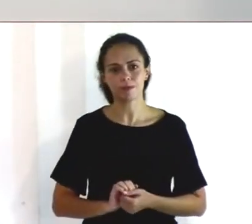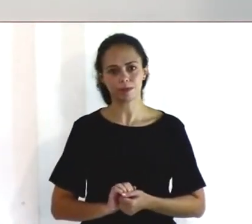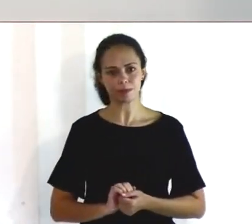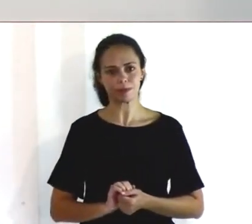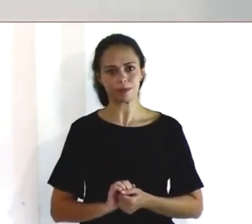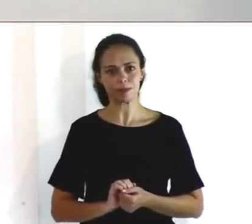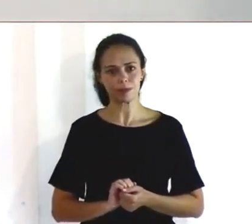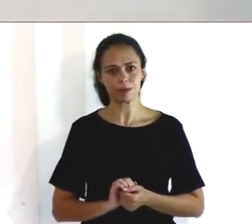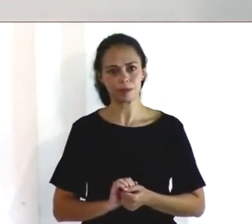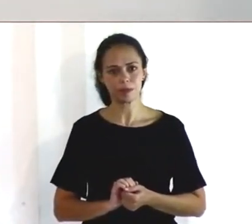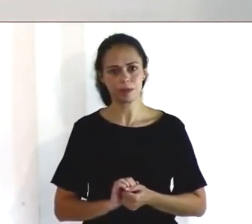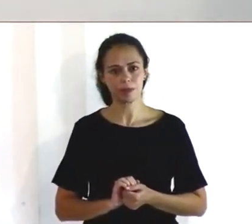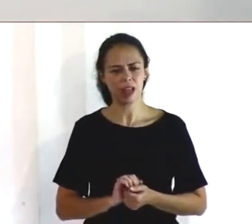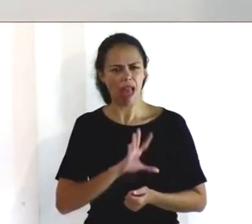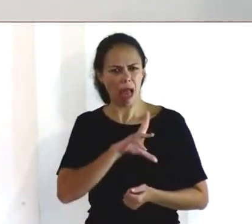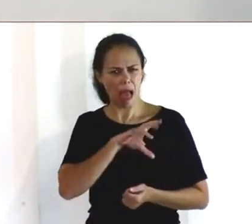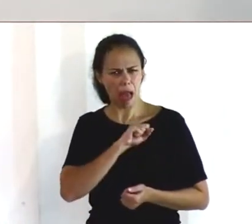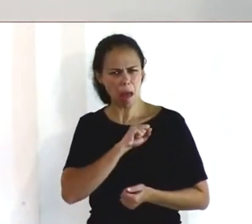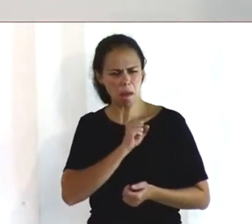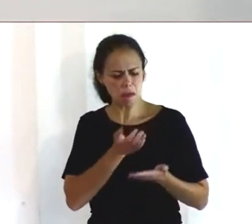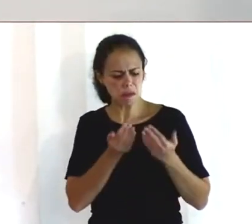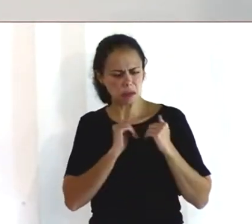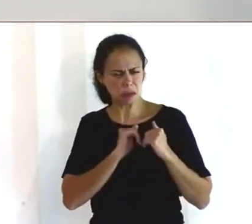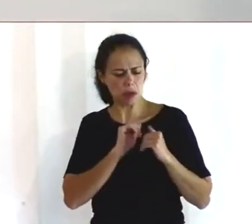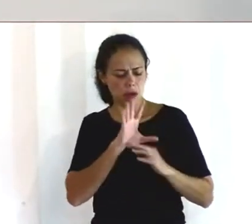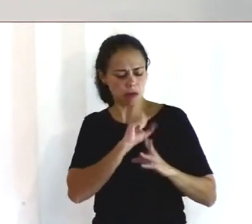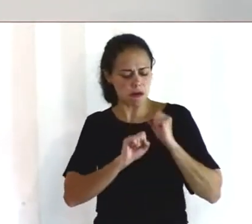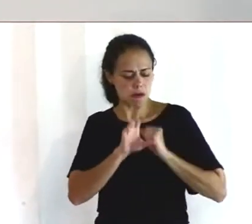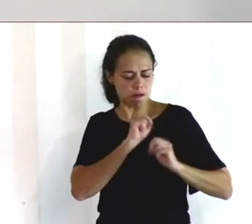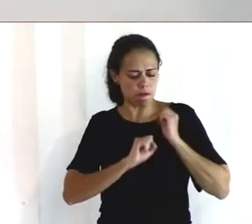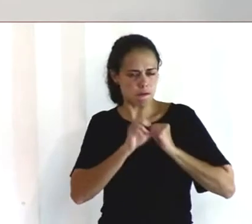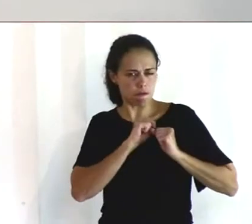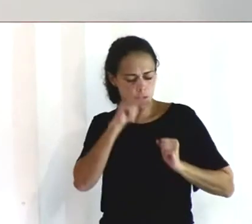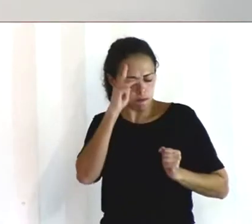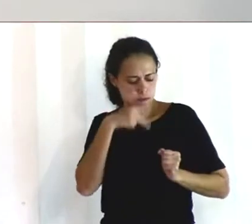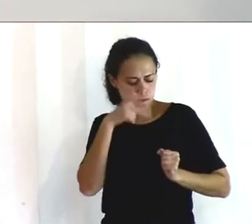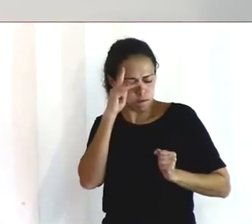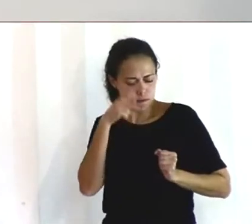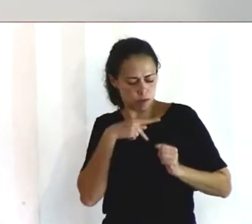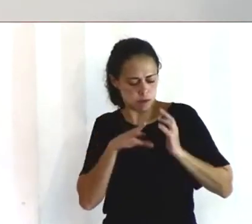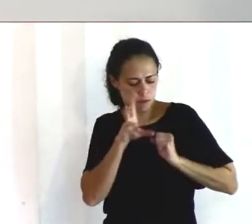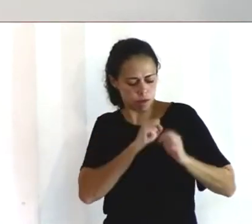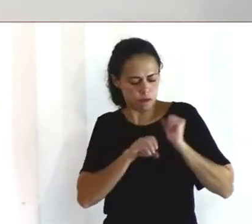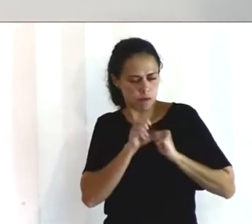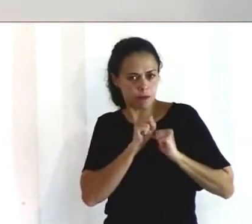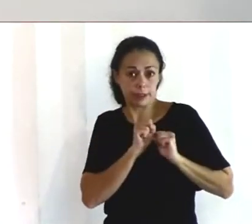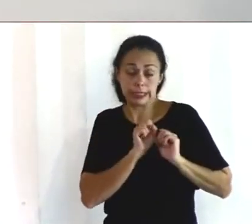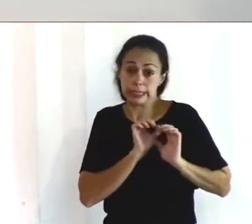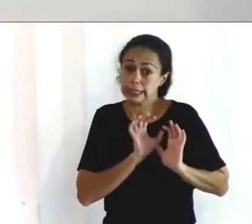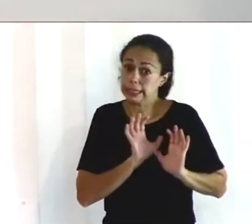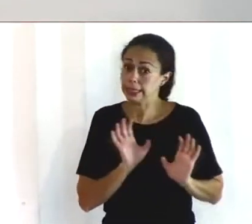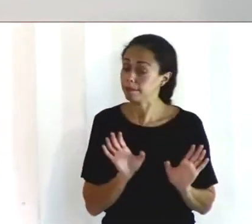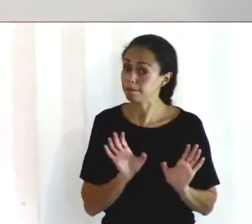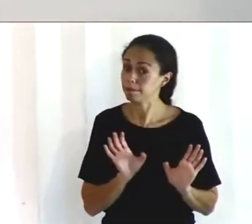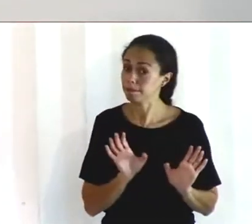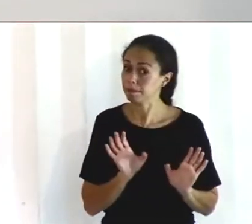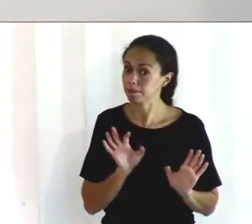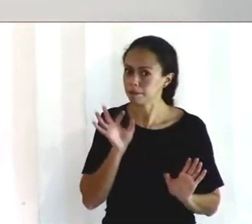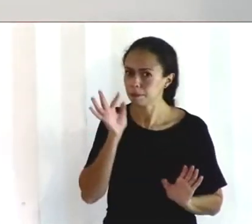de uma coisa que o próprio Jesus disse, olha, o médico não vem para os sãos, o médico vem para os doentes.